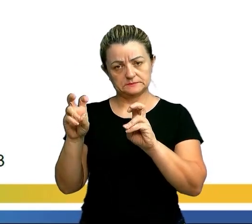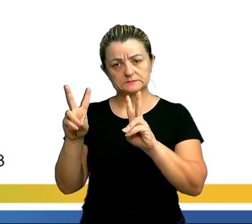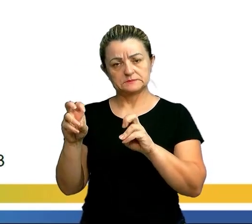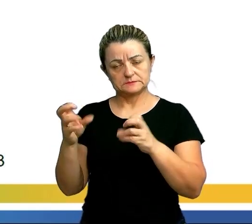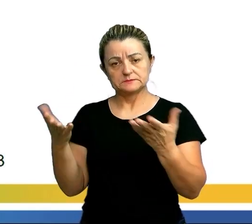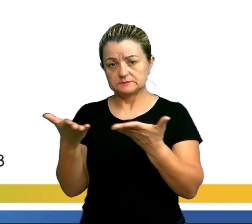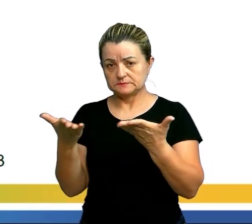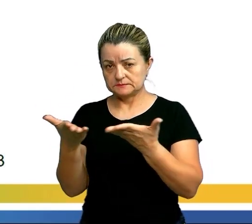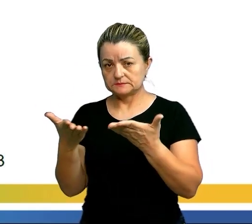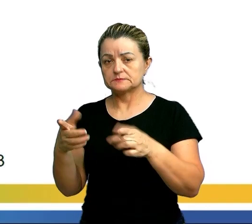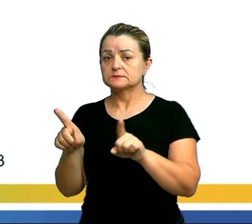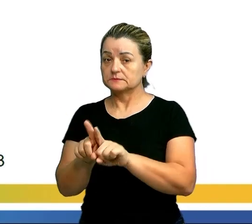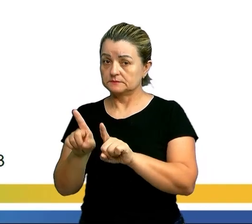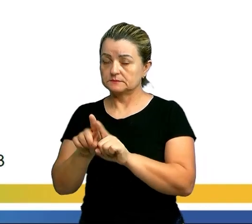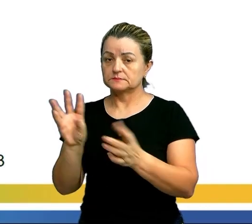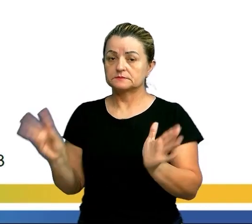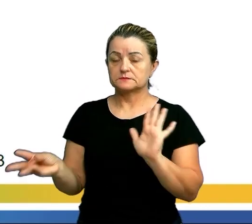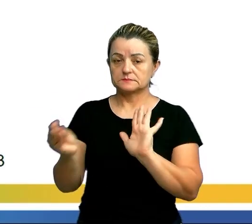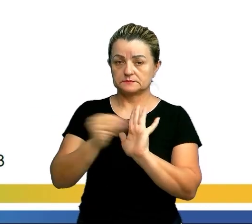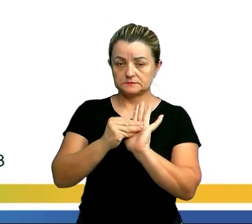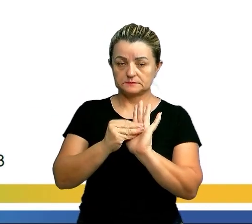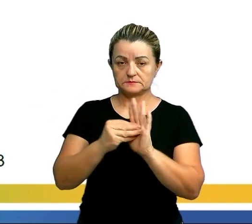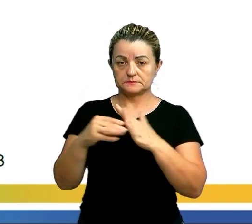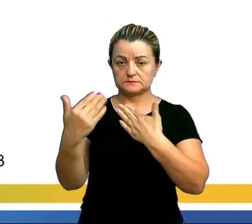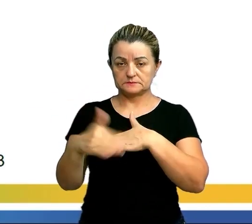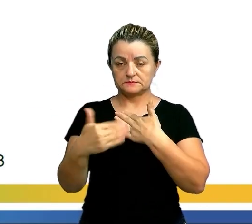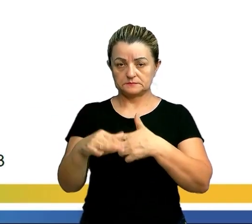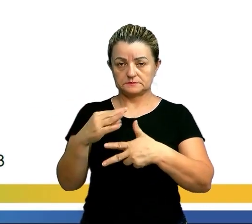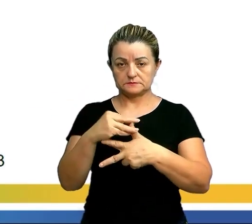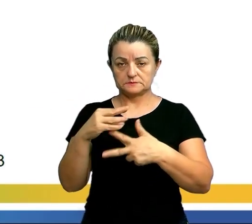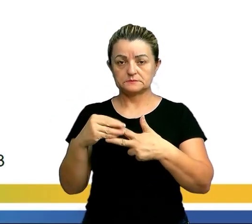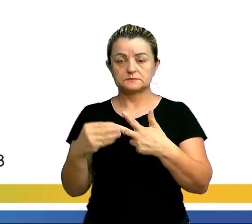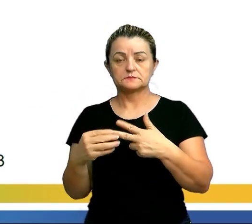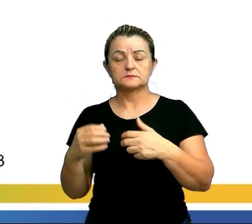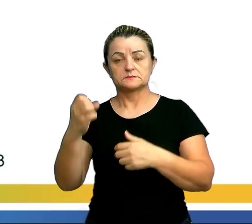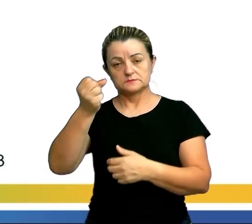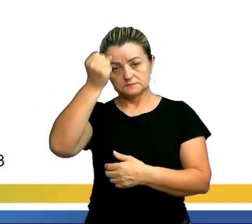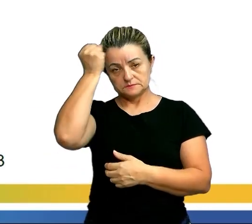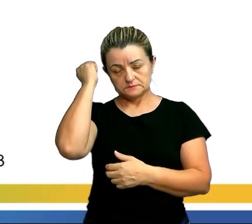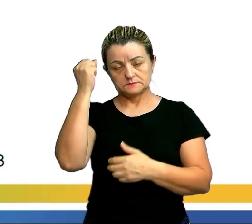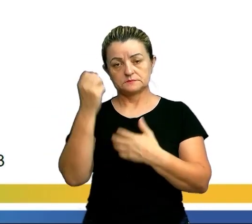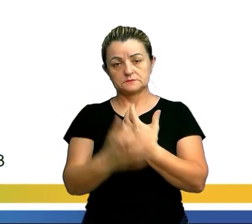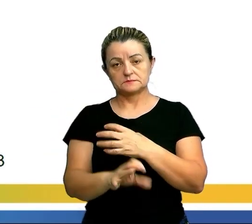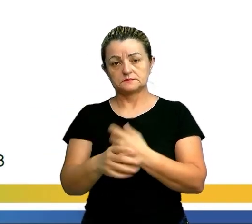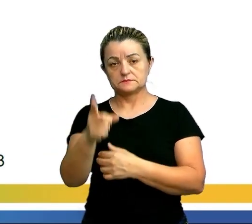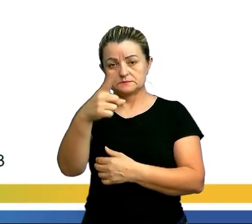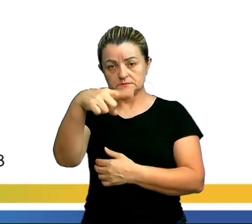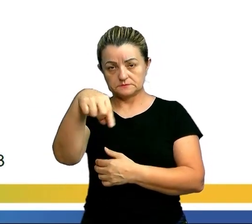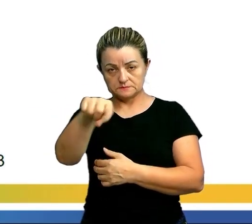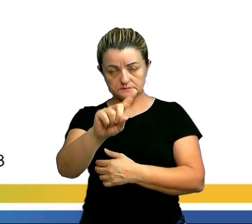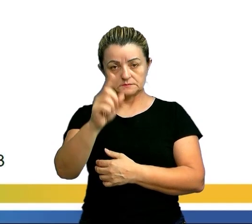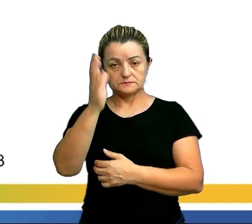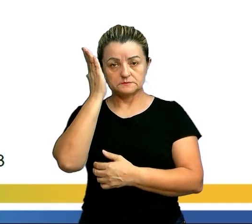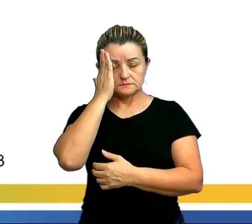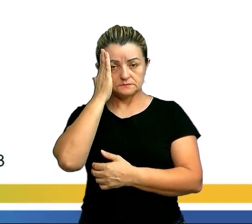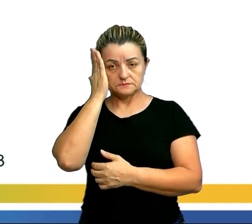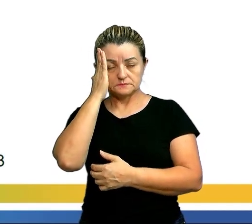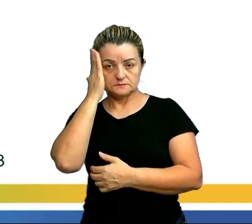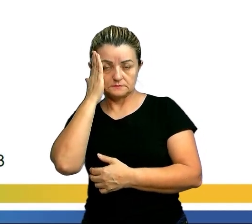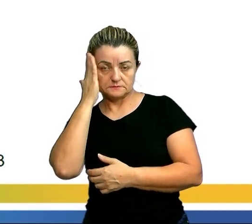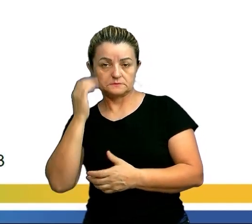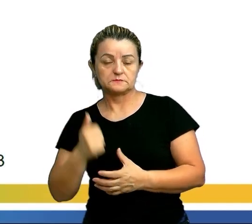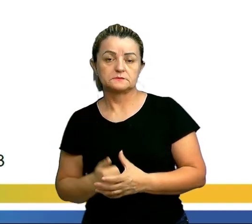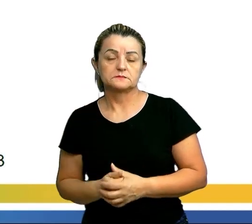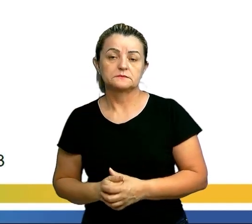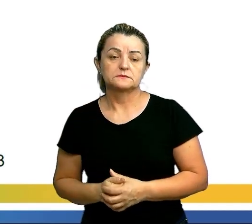atual, que também pode cair no Enem, que também pode cair em vestibulares e concursos. É importante você estar inteirado sobre esse